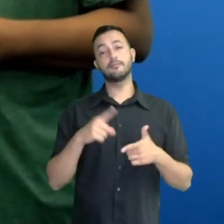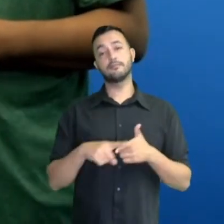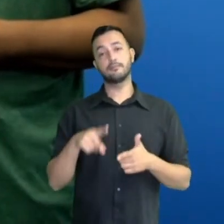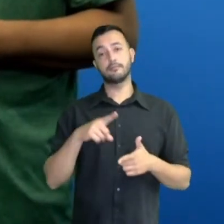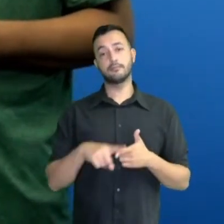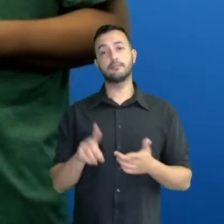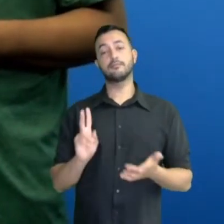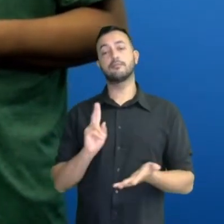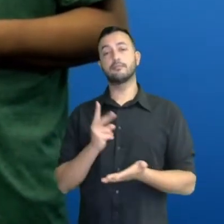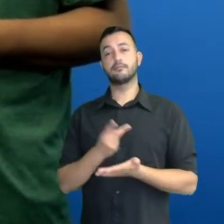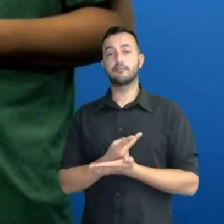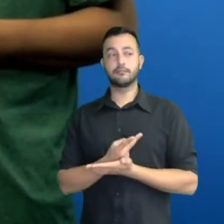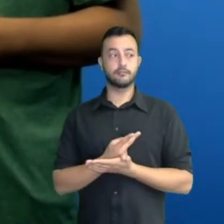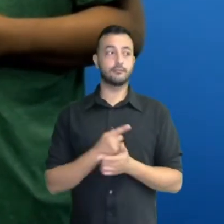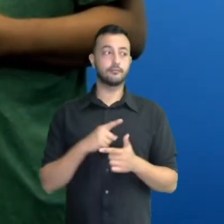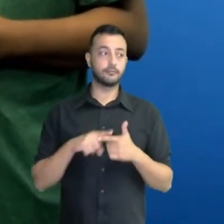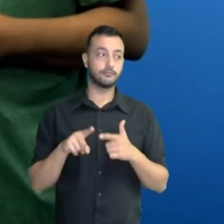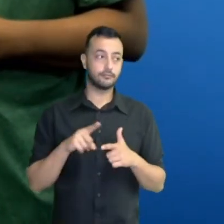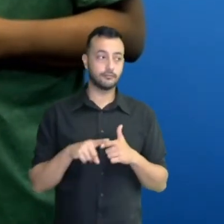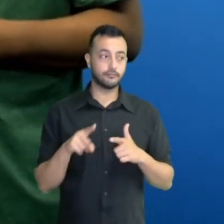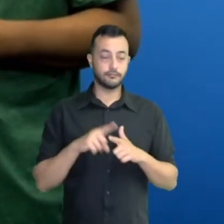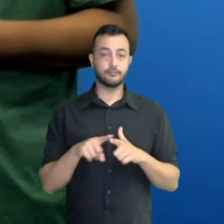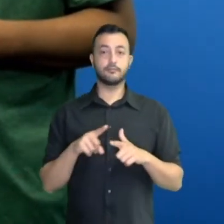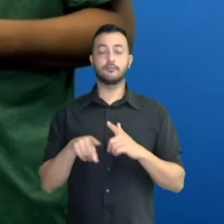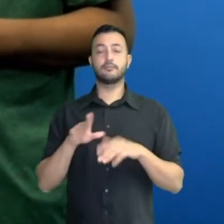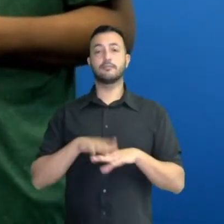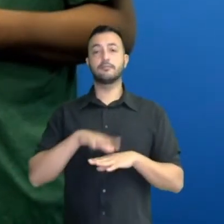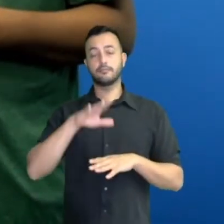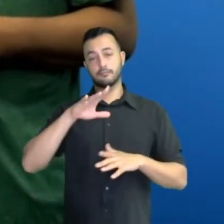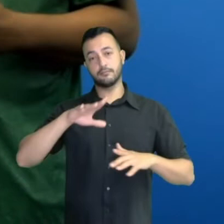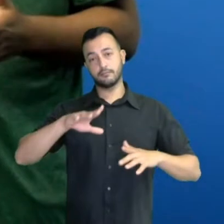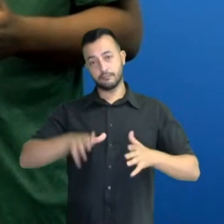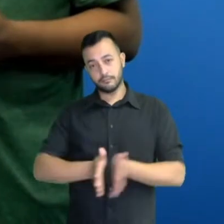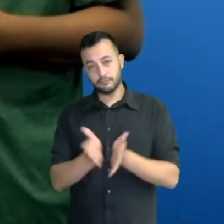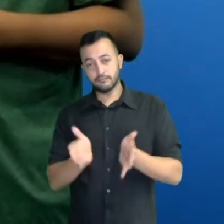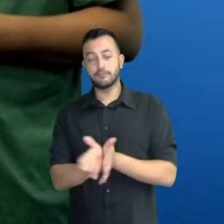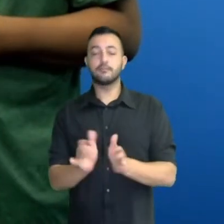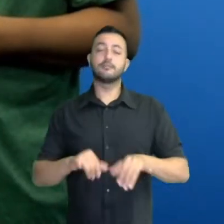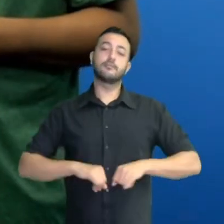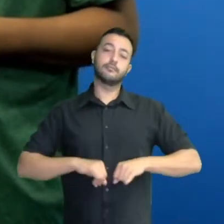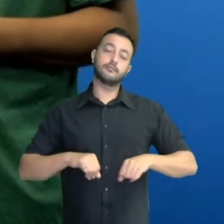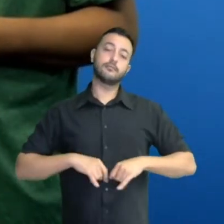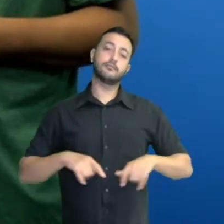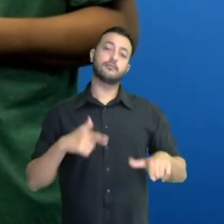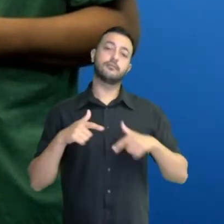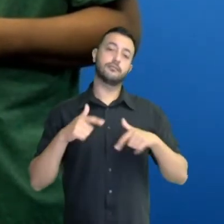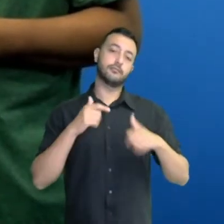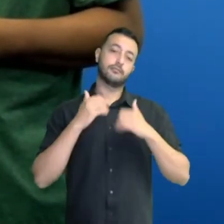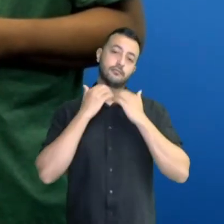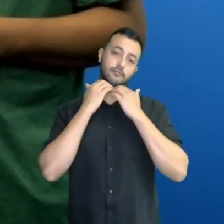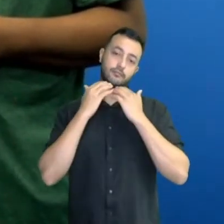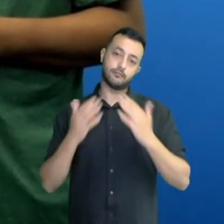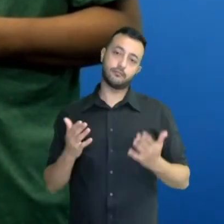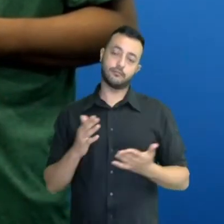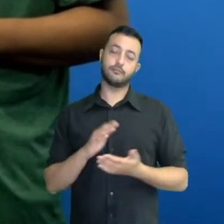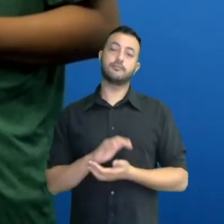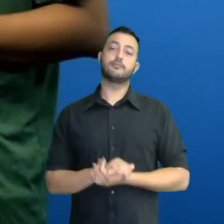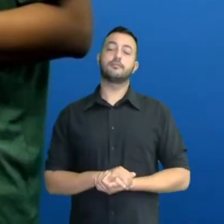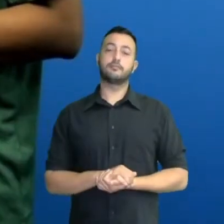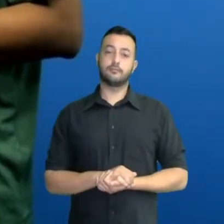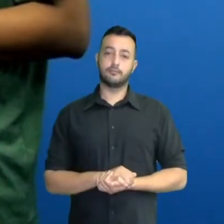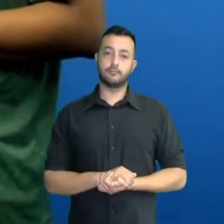muito realmente essa população mais pobre, que não consegue emprego nas grandes cidades,